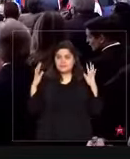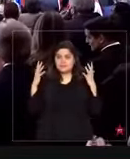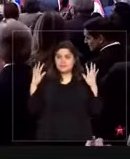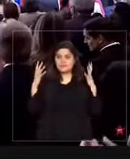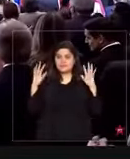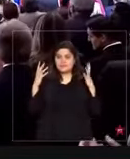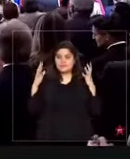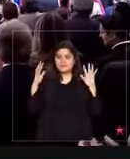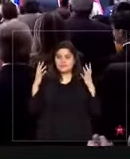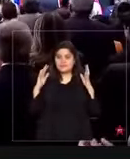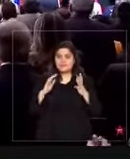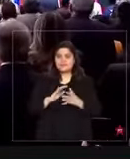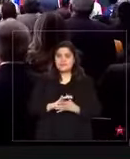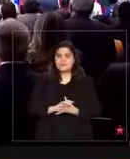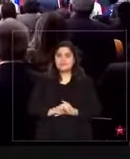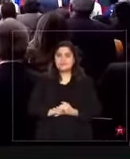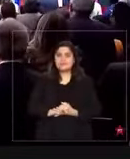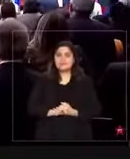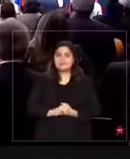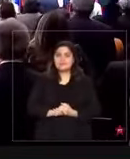vice-presidente Geraldo Alckmin.